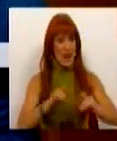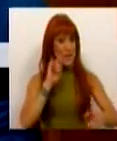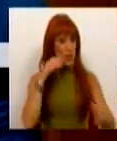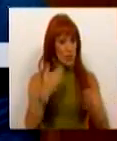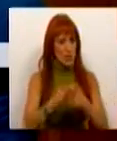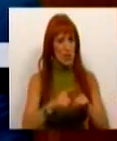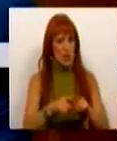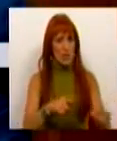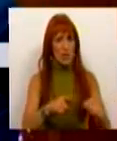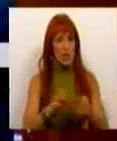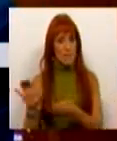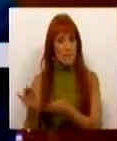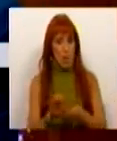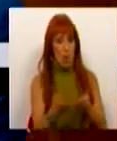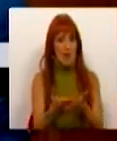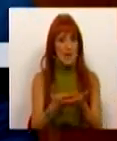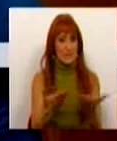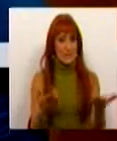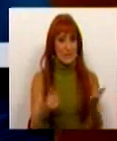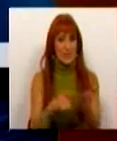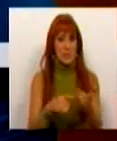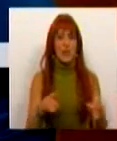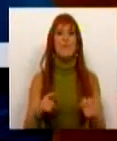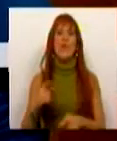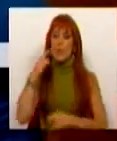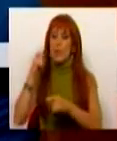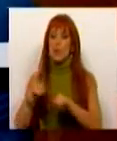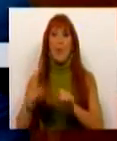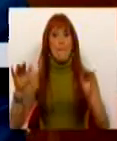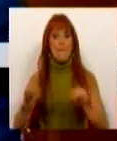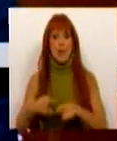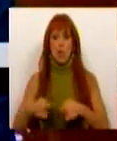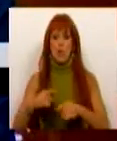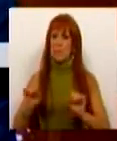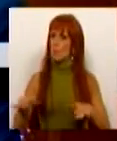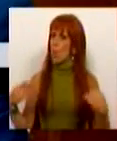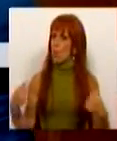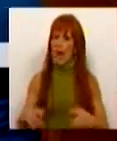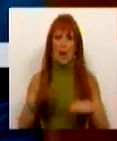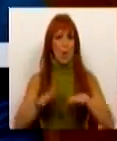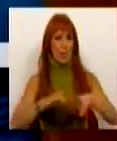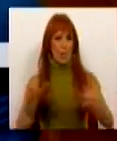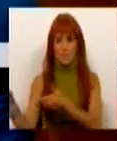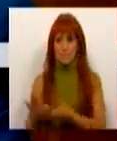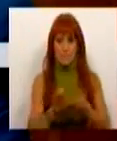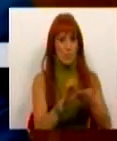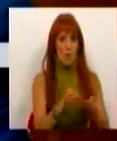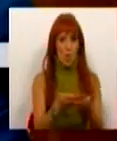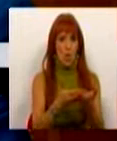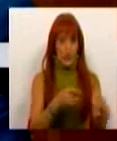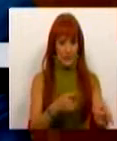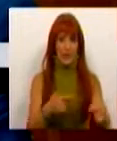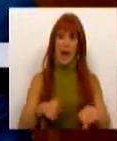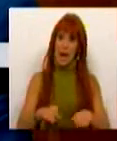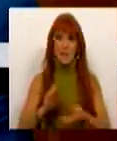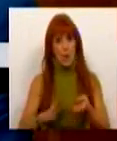assegurar as necessidades de financiamento, E procurando ter o menor custo possível com esse financiamento. E é